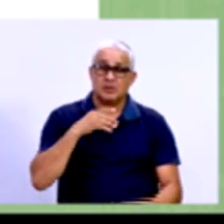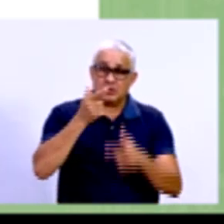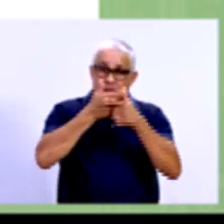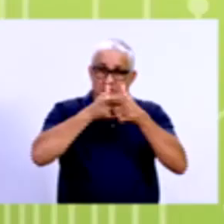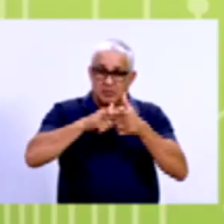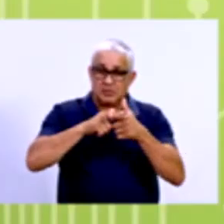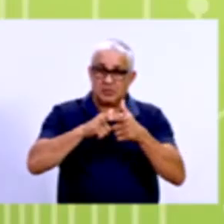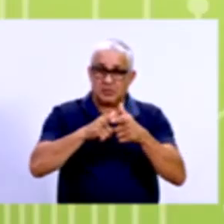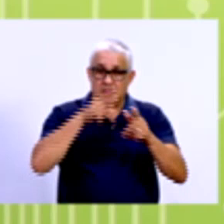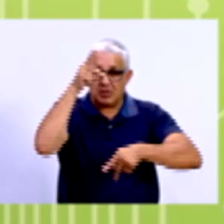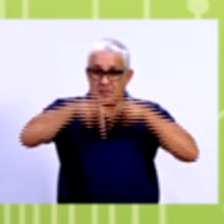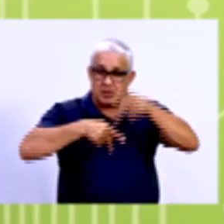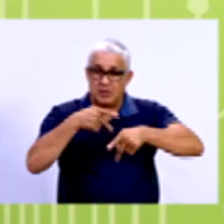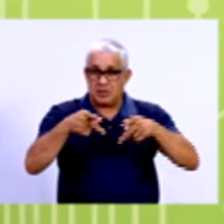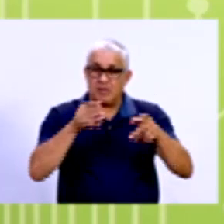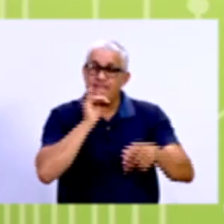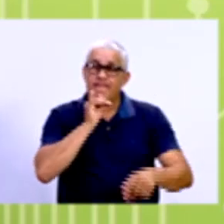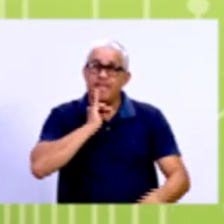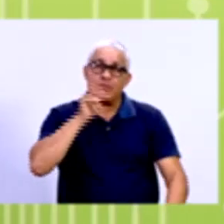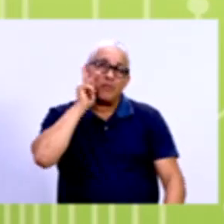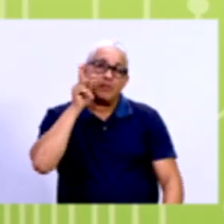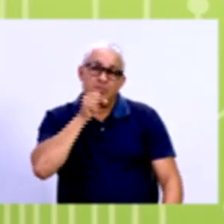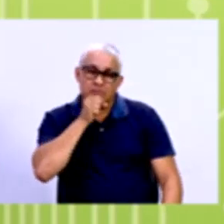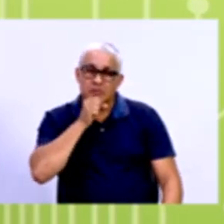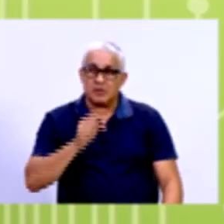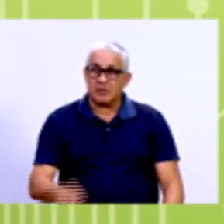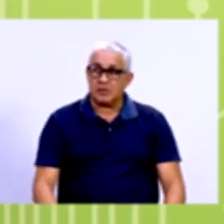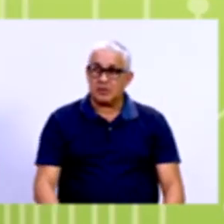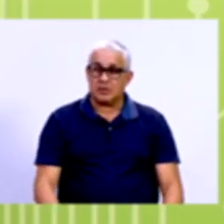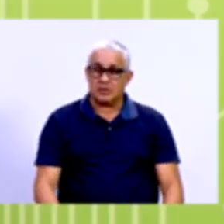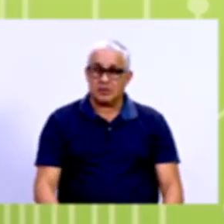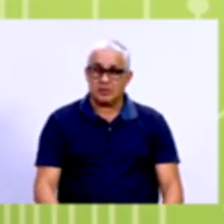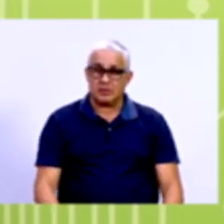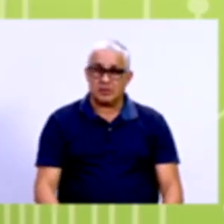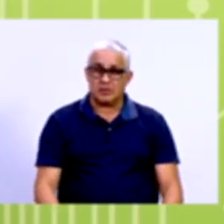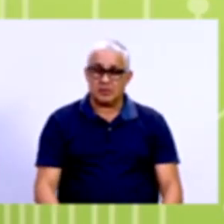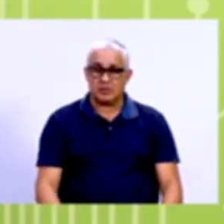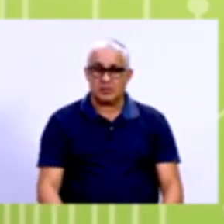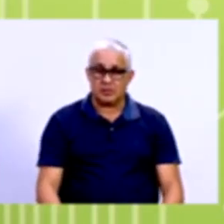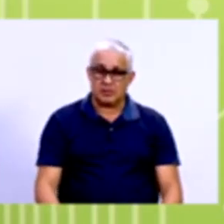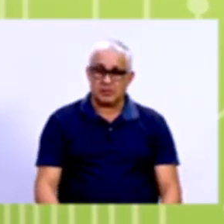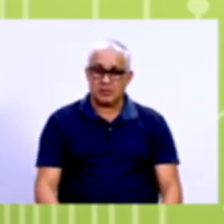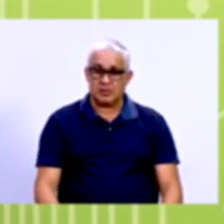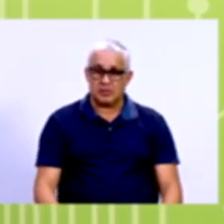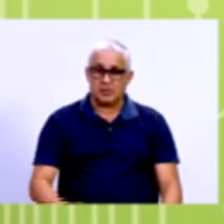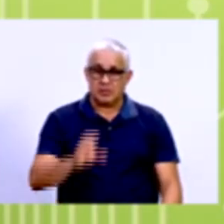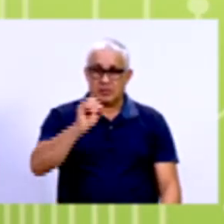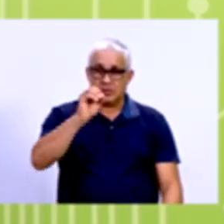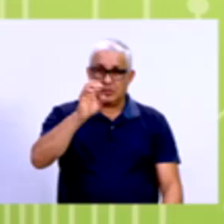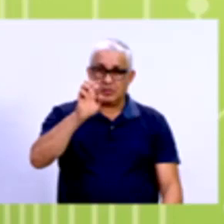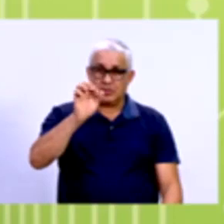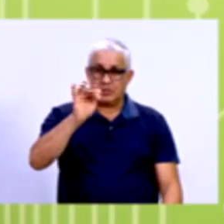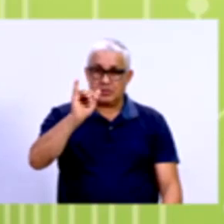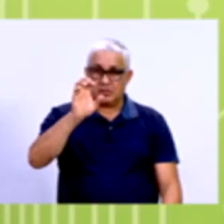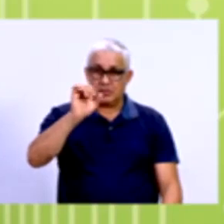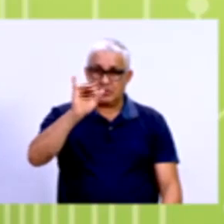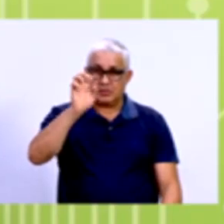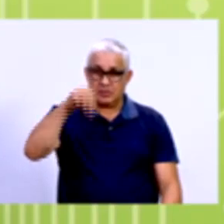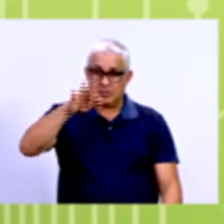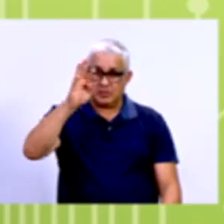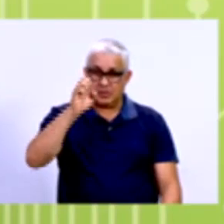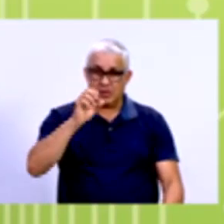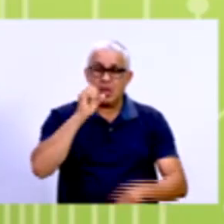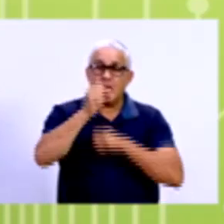se a gente fosse fazer, por exemplo, da cidade de Porto Velho, a gente poderia fazer o coeficiente de mortalidade anual,